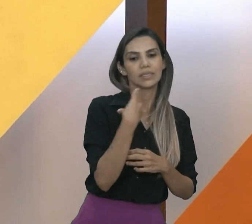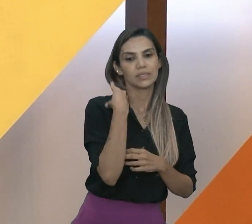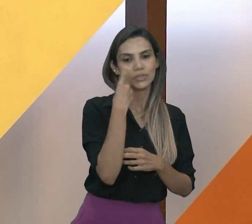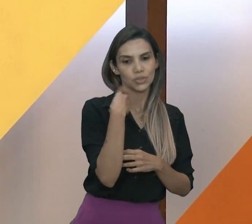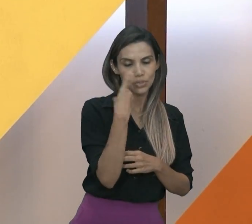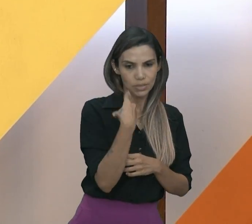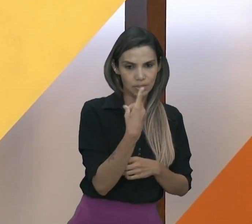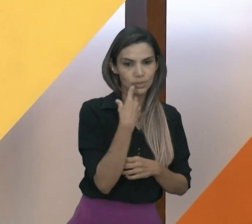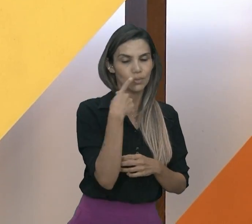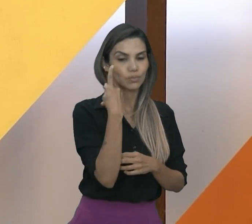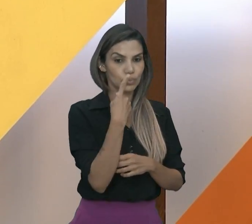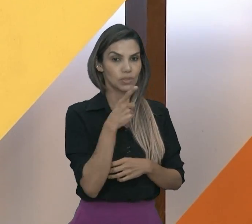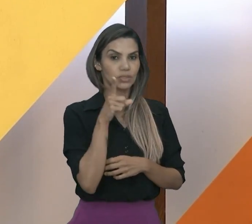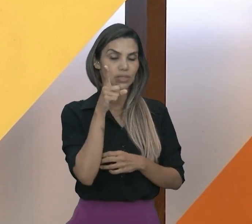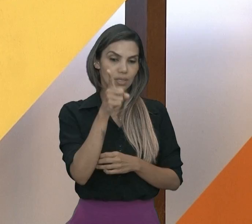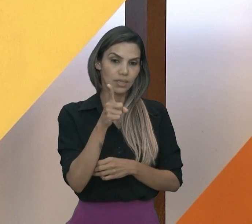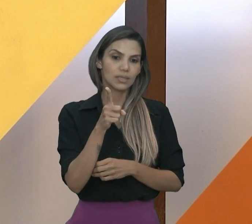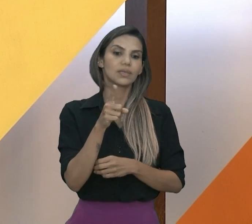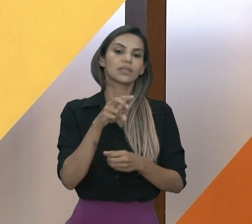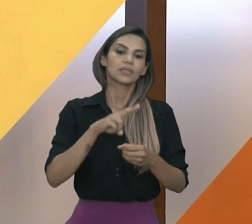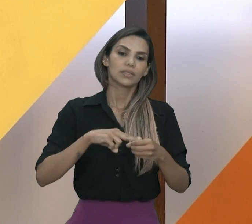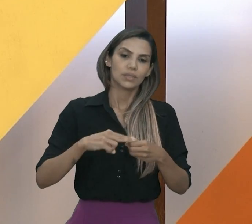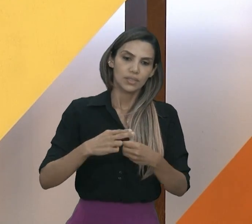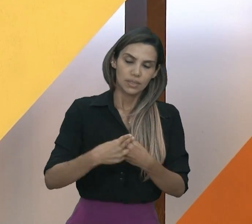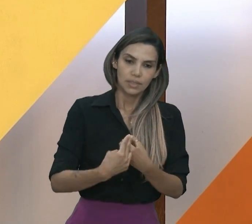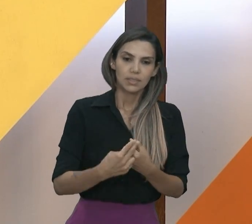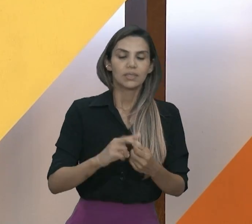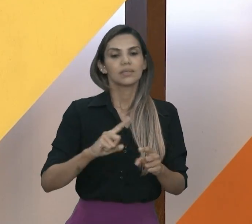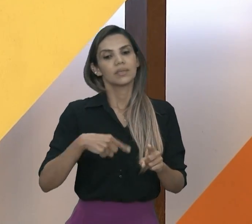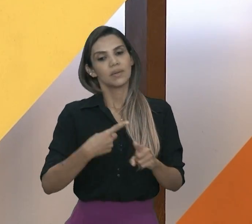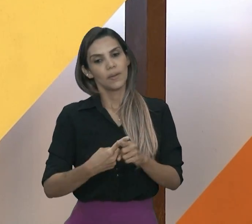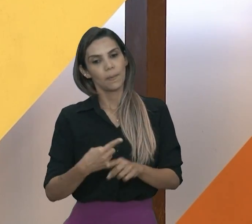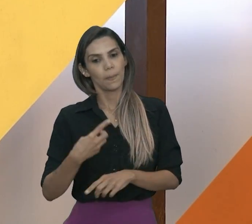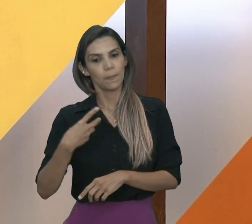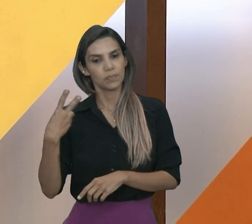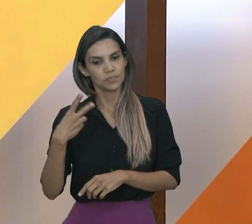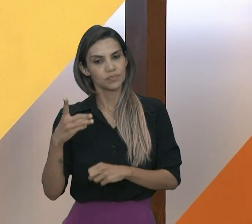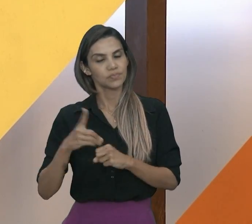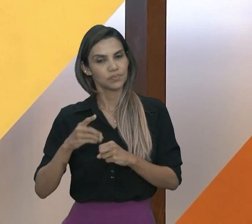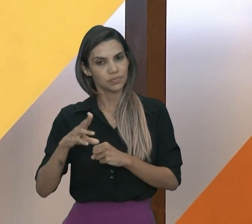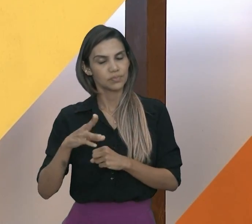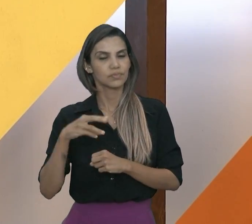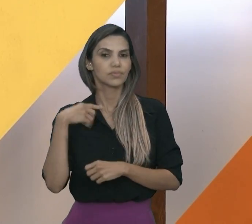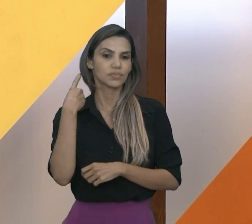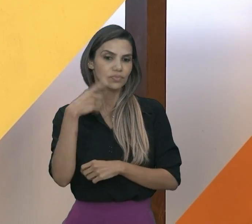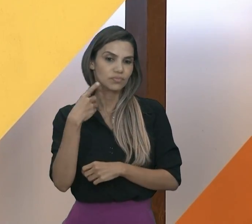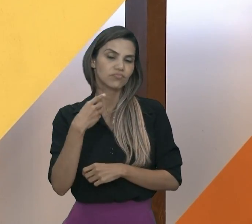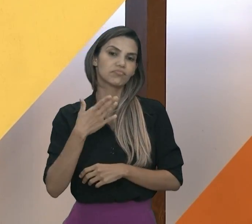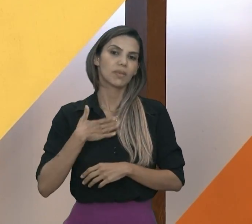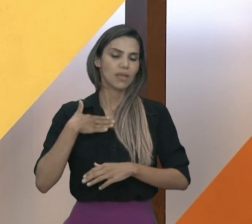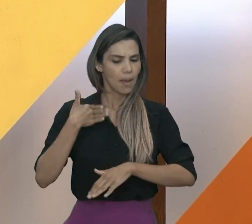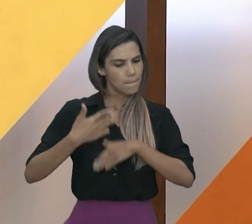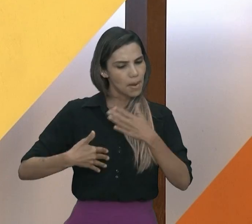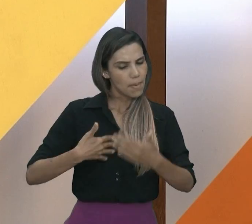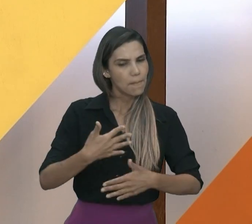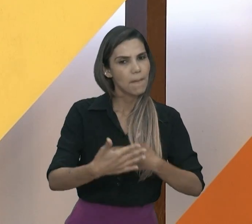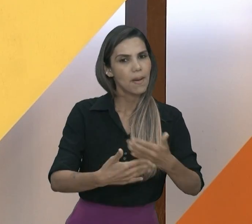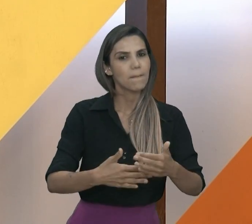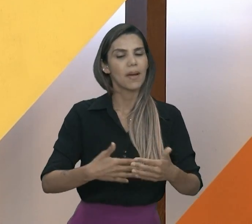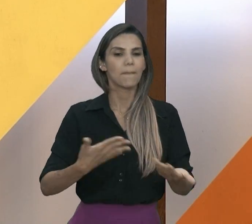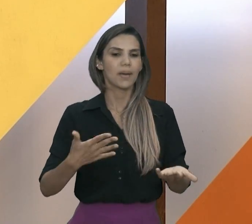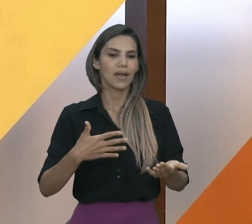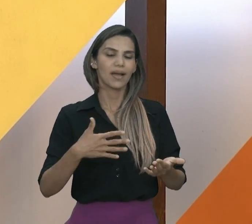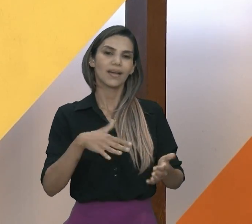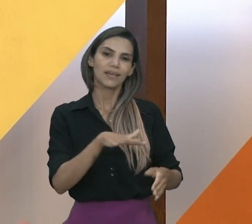ali na Unicamp, na Unesp, o doutorado, e o segundo doutoramento em Direito. Então a minha carreira é vinculada toda com o mundo